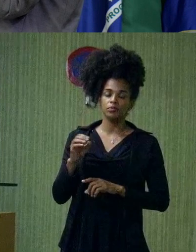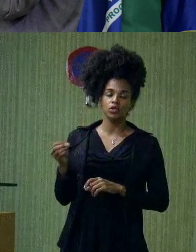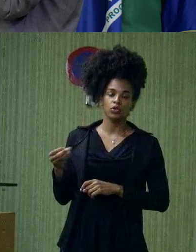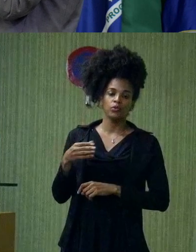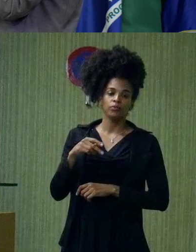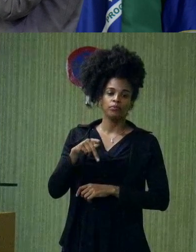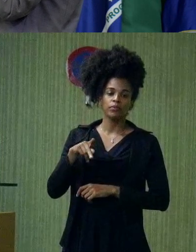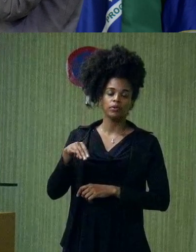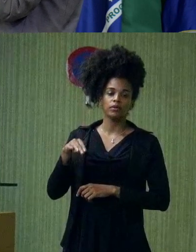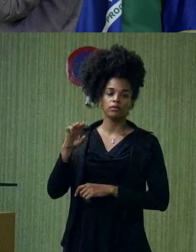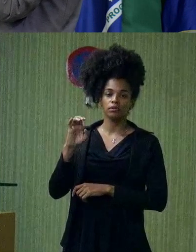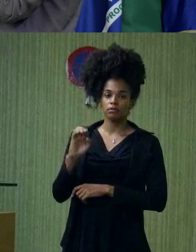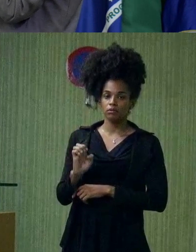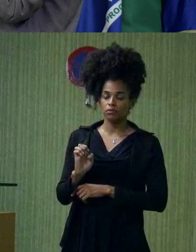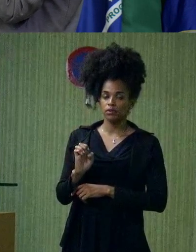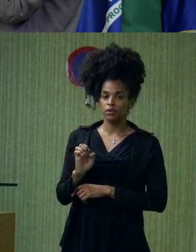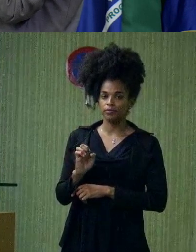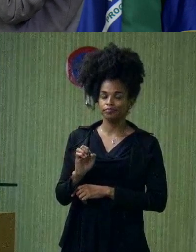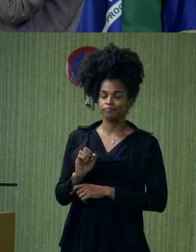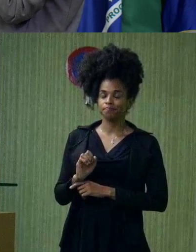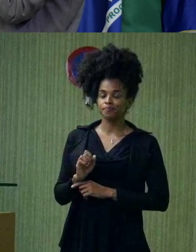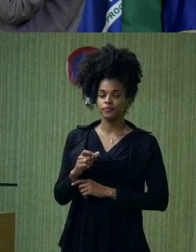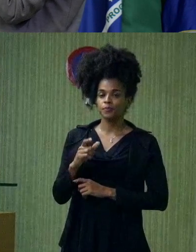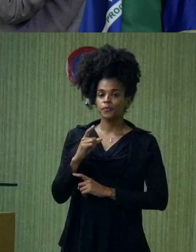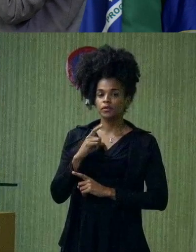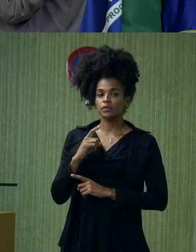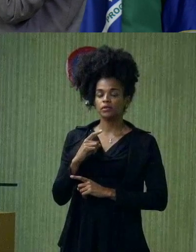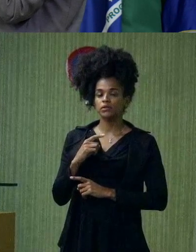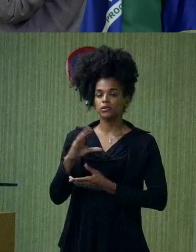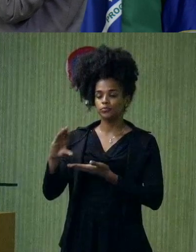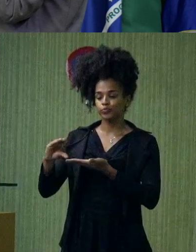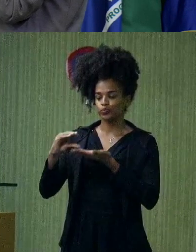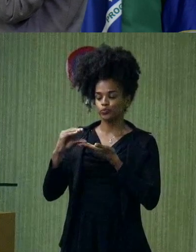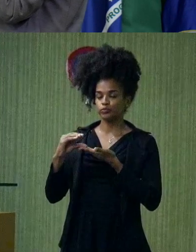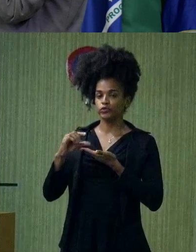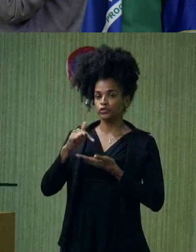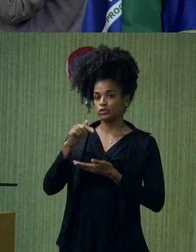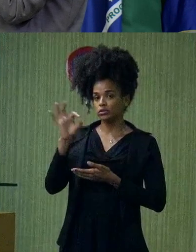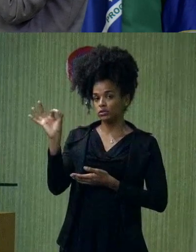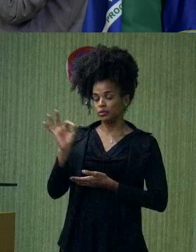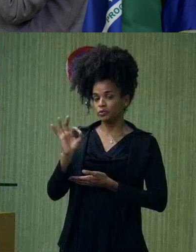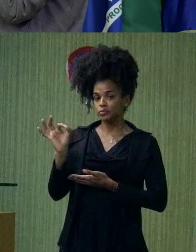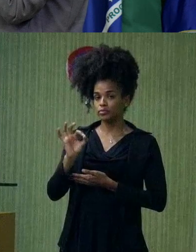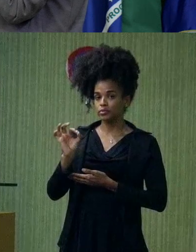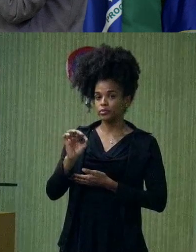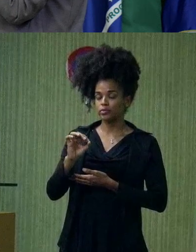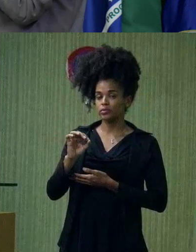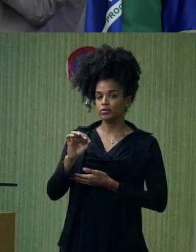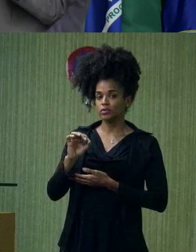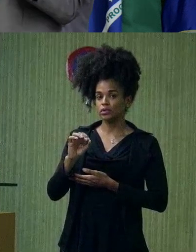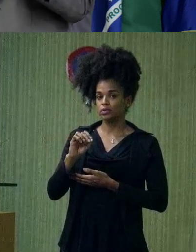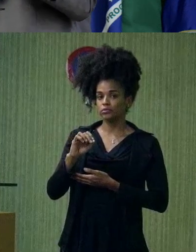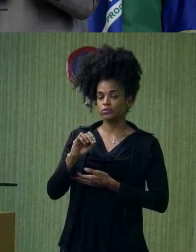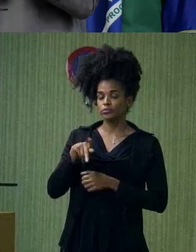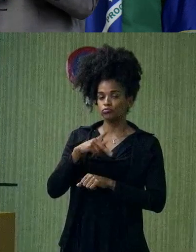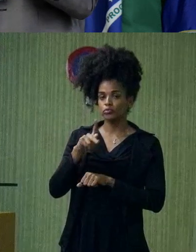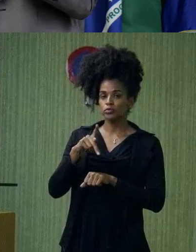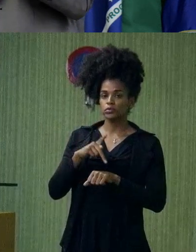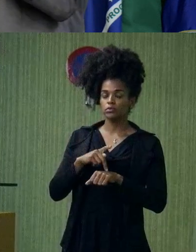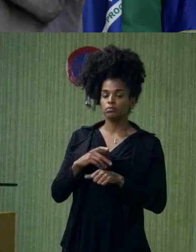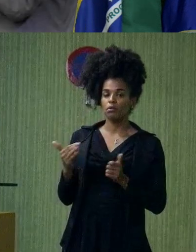pne de o pne 2 ele previa investir no mínimo 7% do PIB do país até o 5º ano de